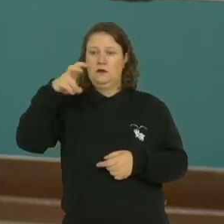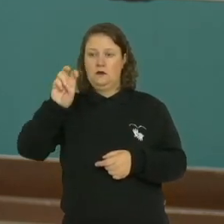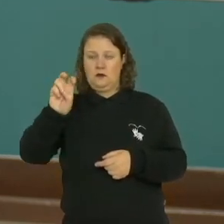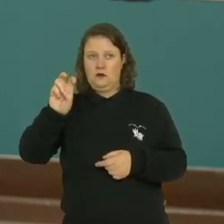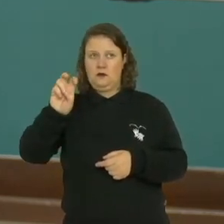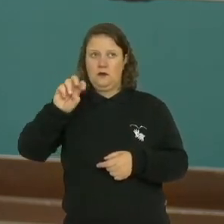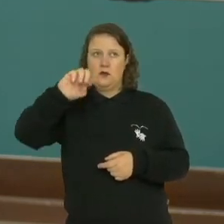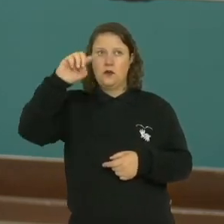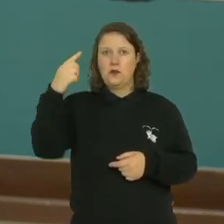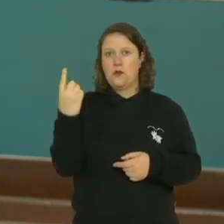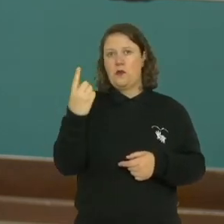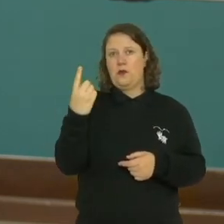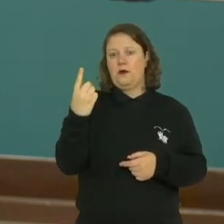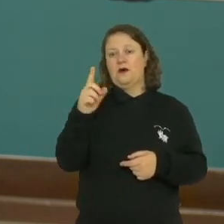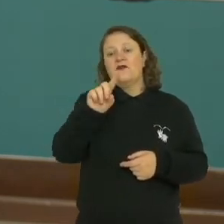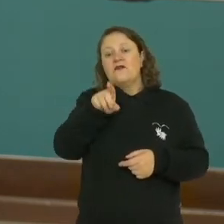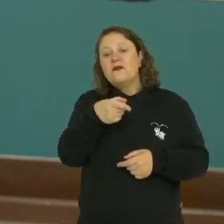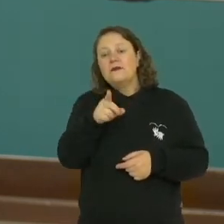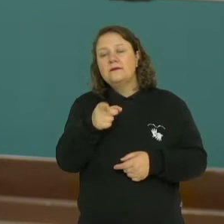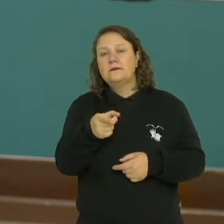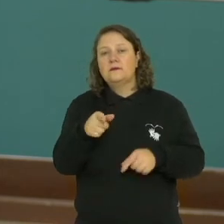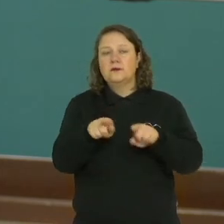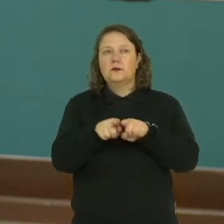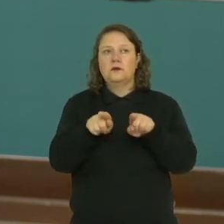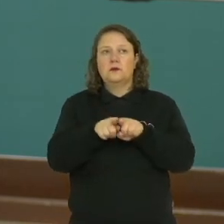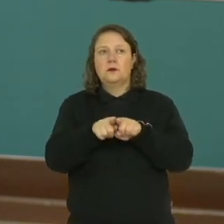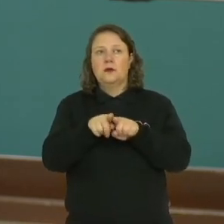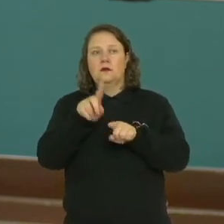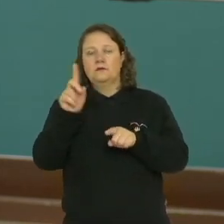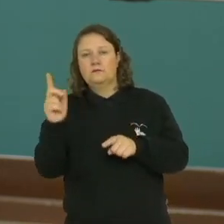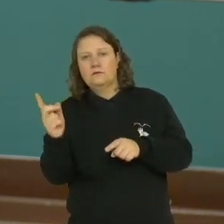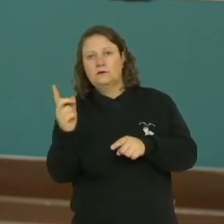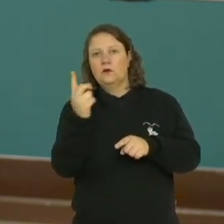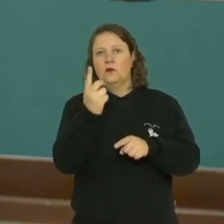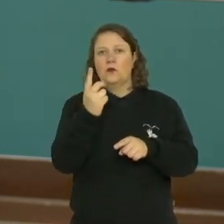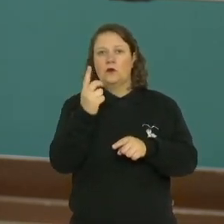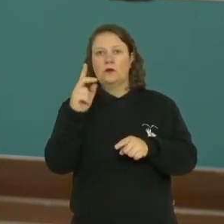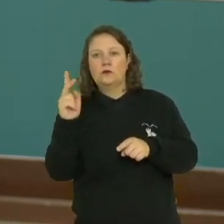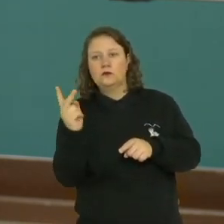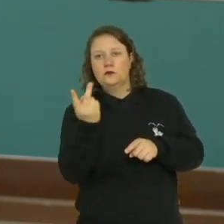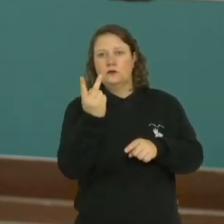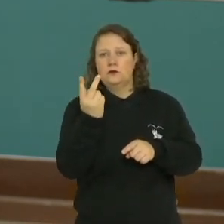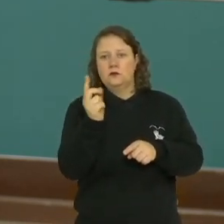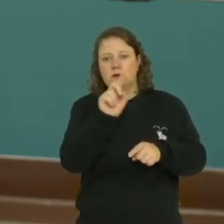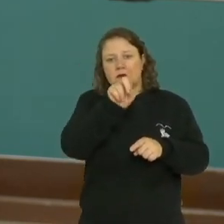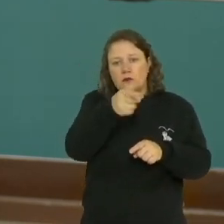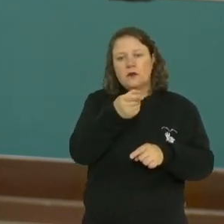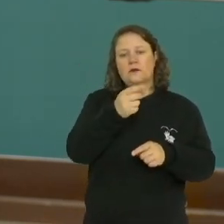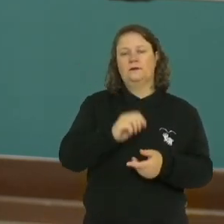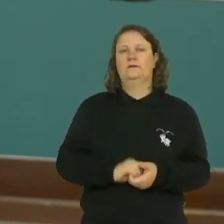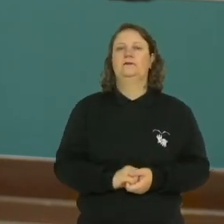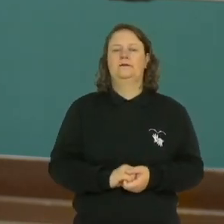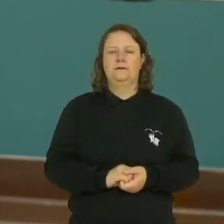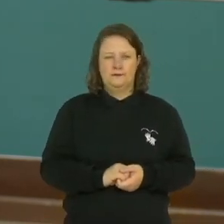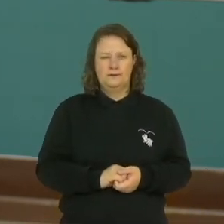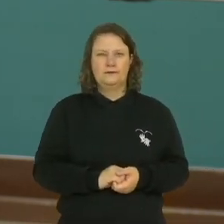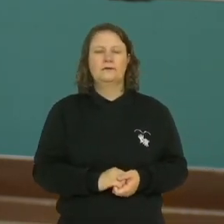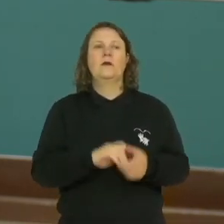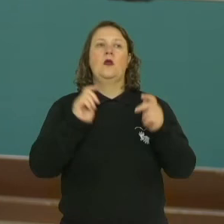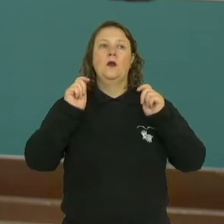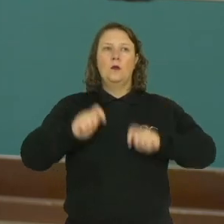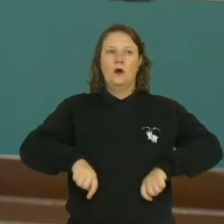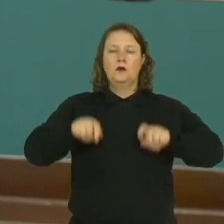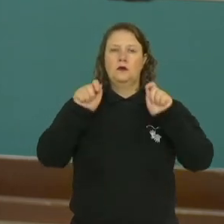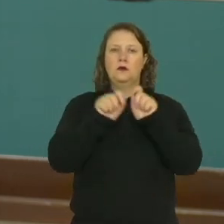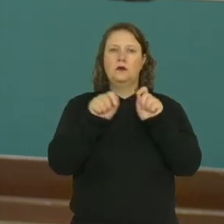casa decimal, aqui também tem uma casa decimal, então a resposta tem que ter 2 casas decimais. E a gente poderia fazer esse